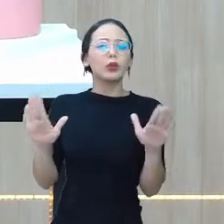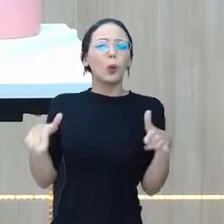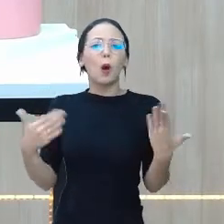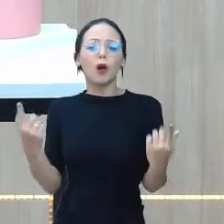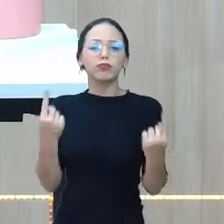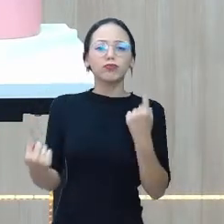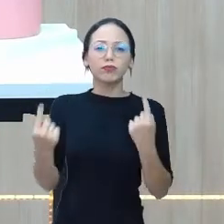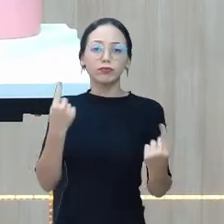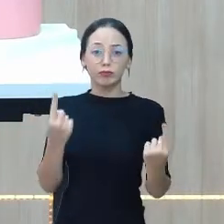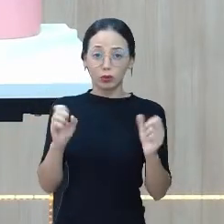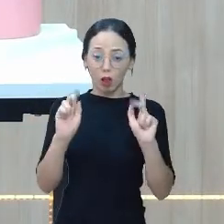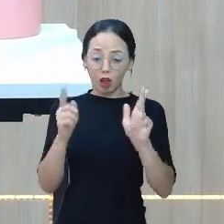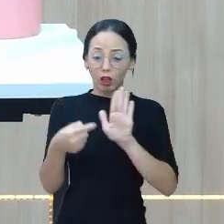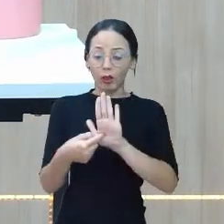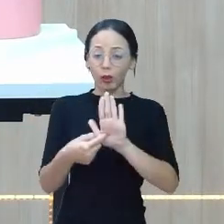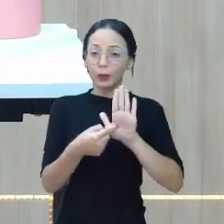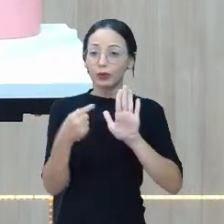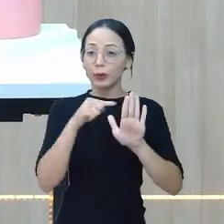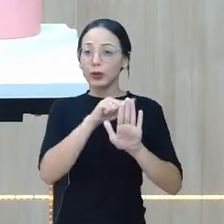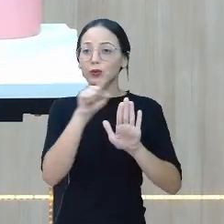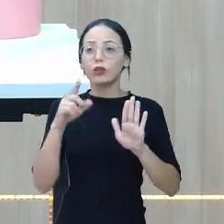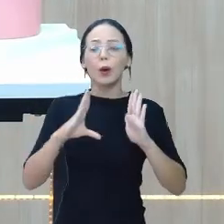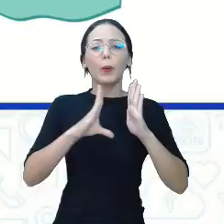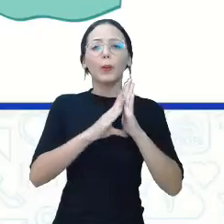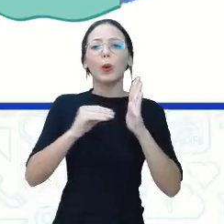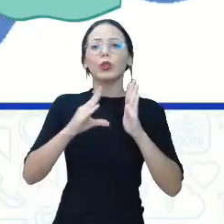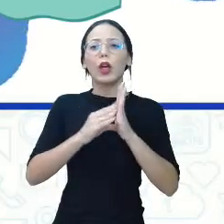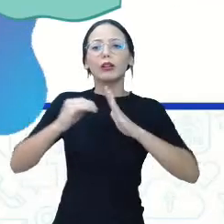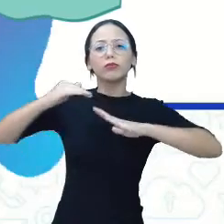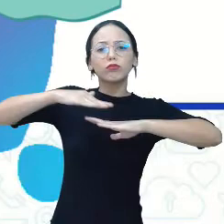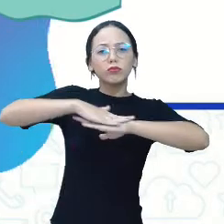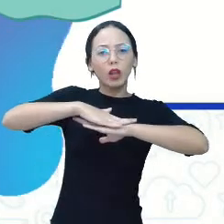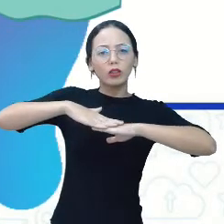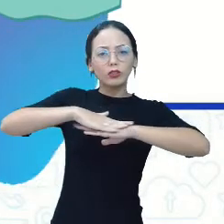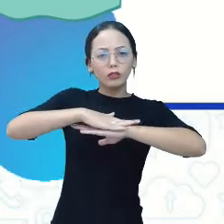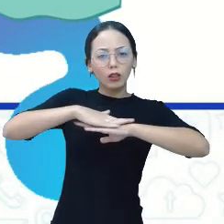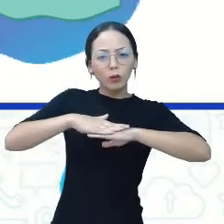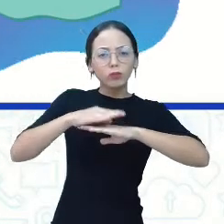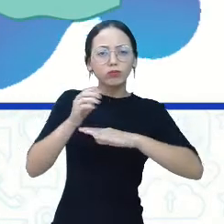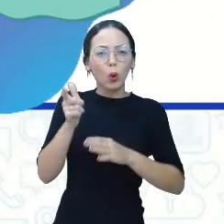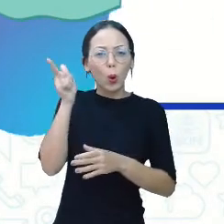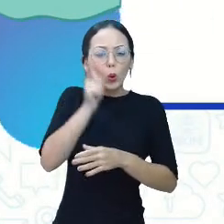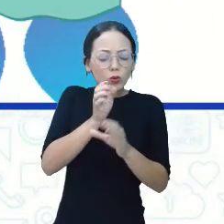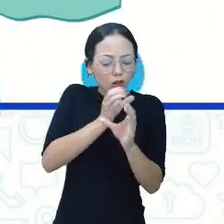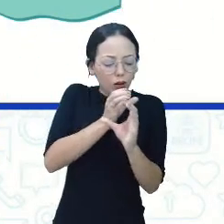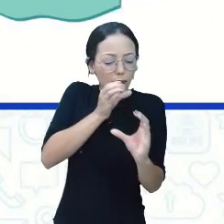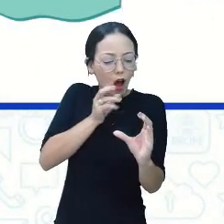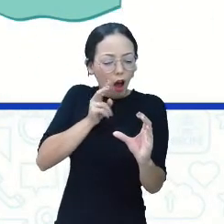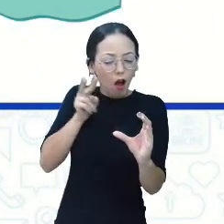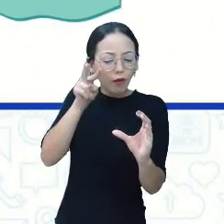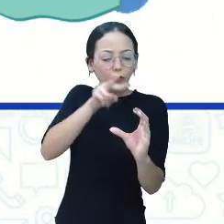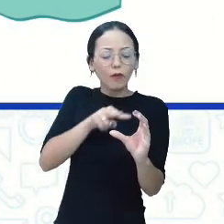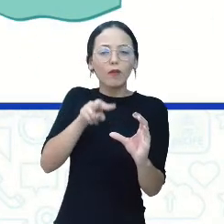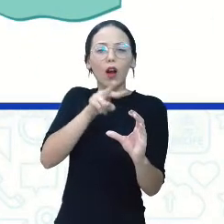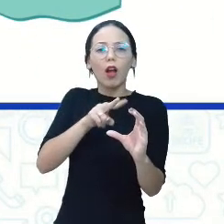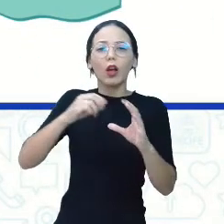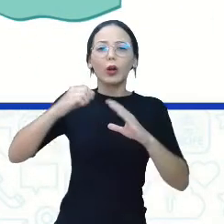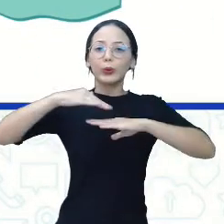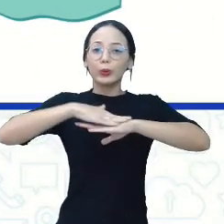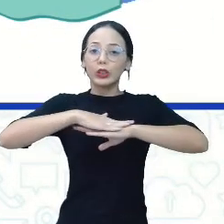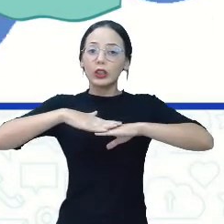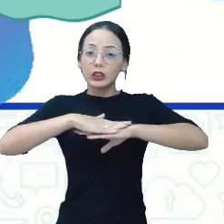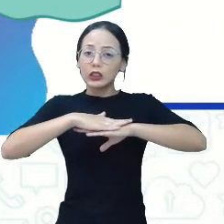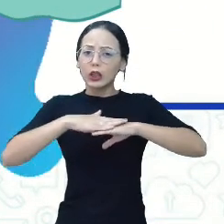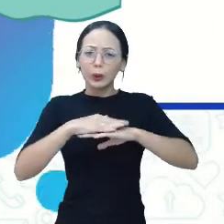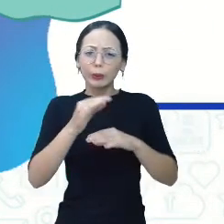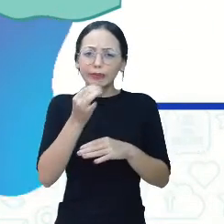Trouxe para vocês aqui esse modelo de tecido em 3D, para a gente ver que o nosso tecido, ou seja, algo